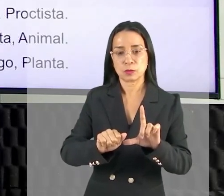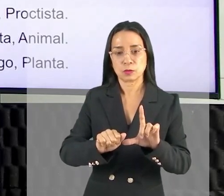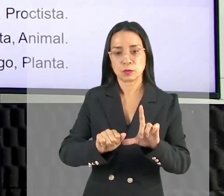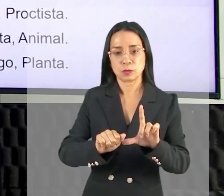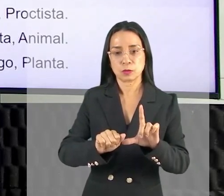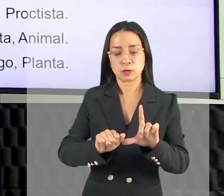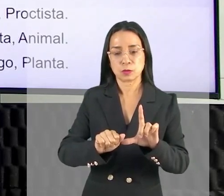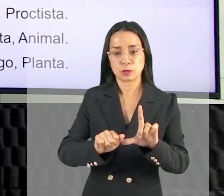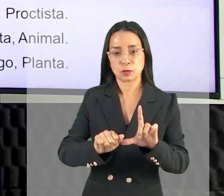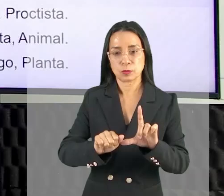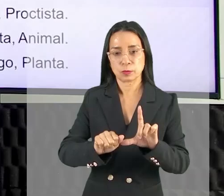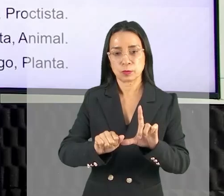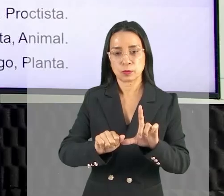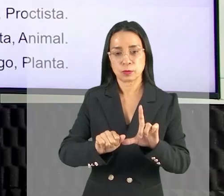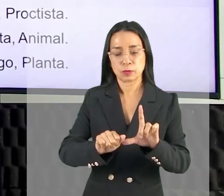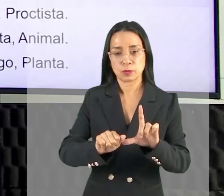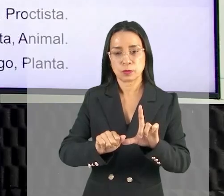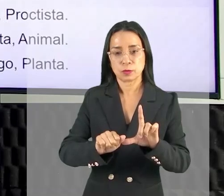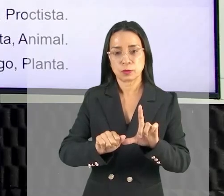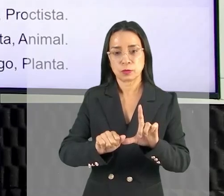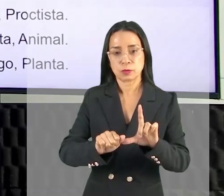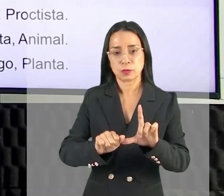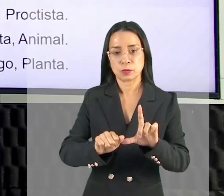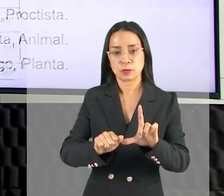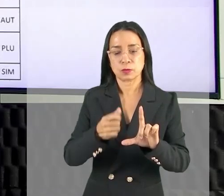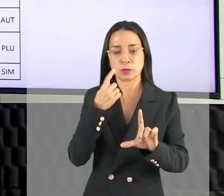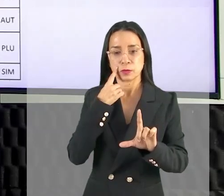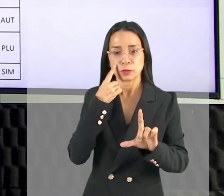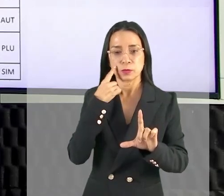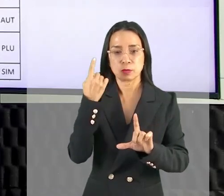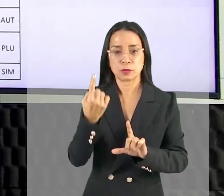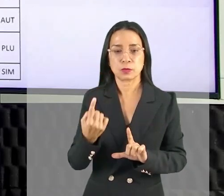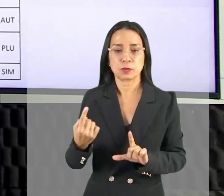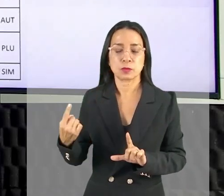fungo e o E, planta. Vamos lá.